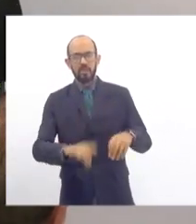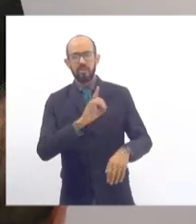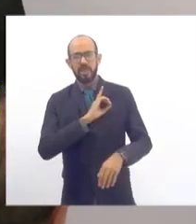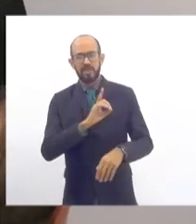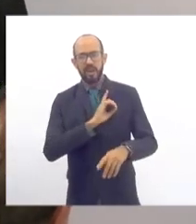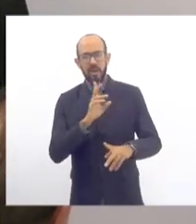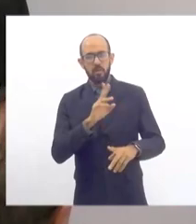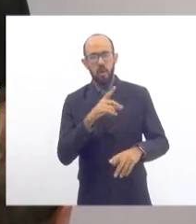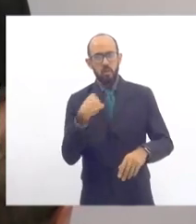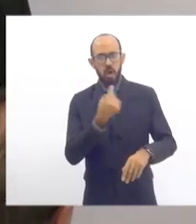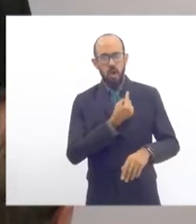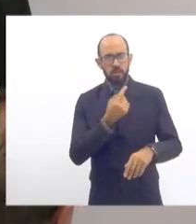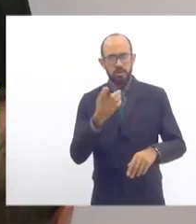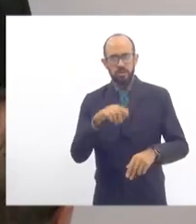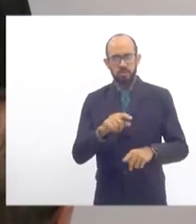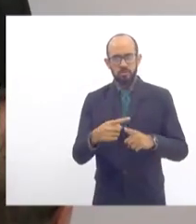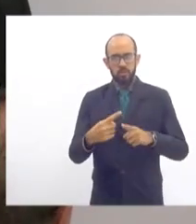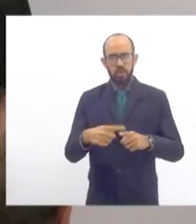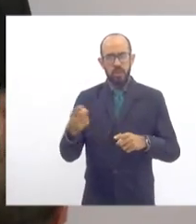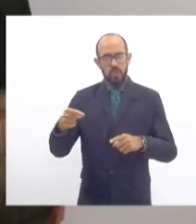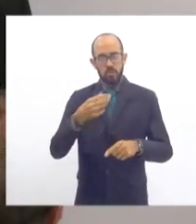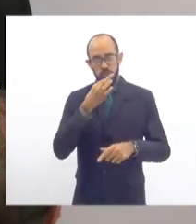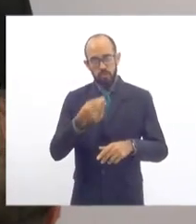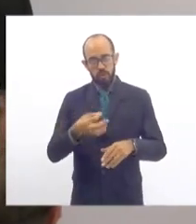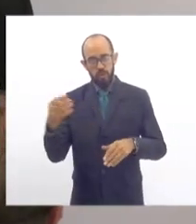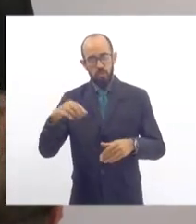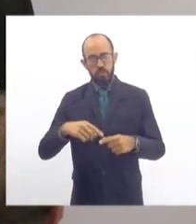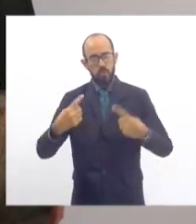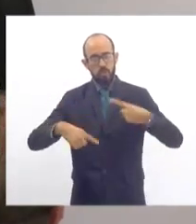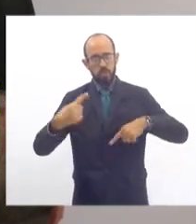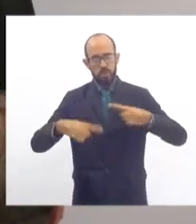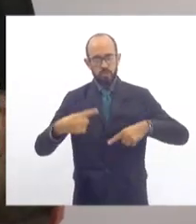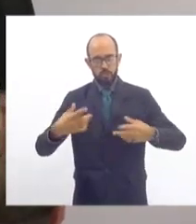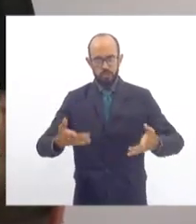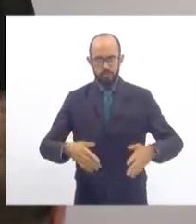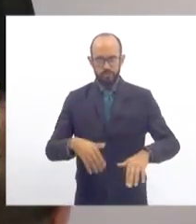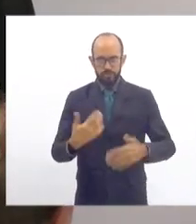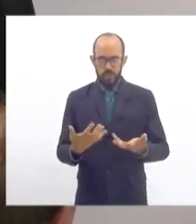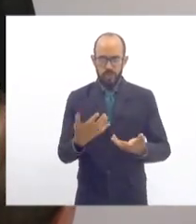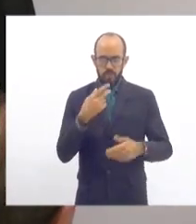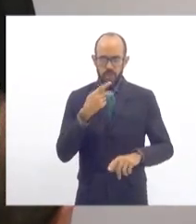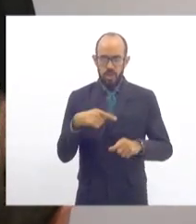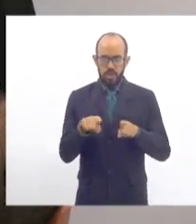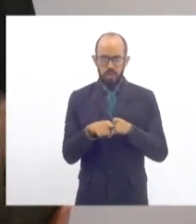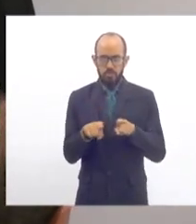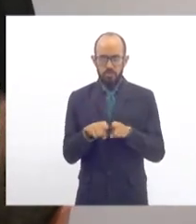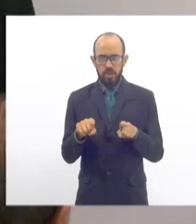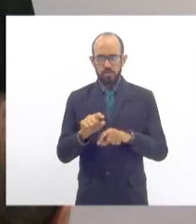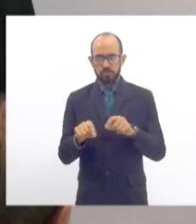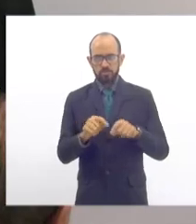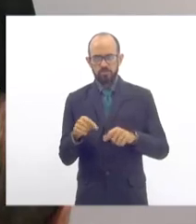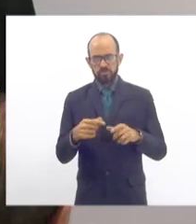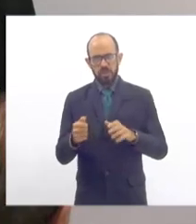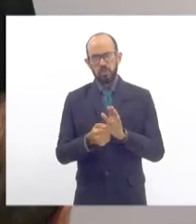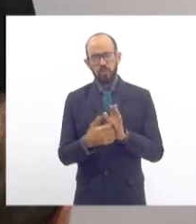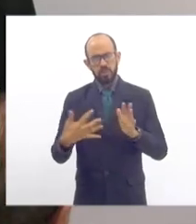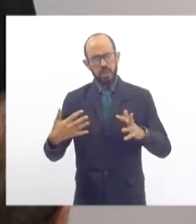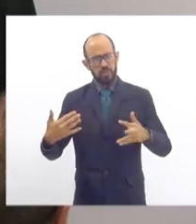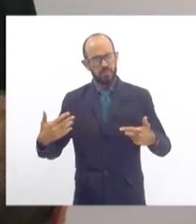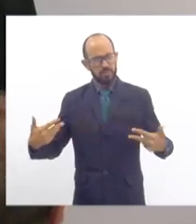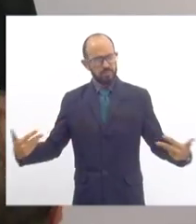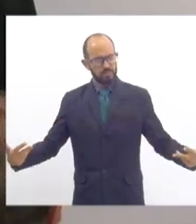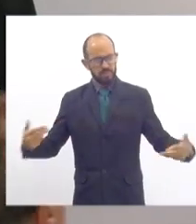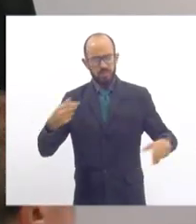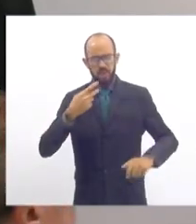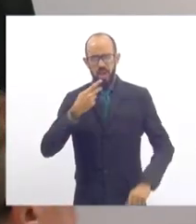colocados politicamente, felizmente, é a política. Eu queria falar um pouquinho do... Quer dizer, eu tenho muita coisa a falar. Tá? Falou que